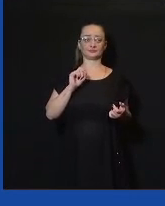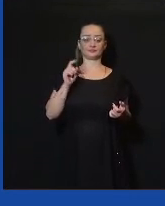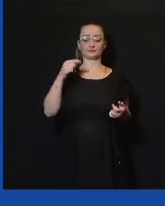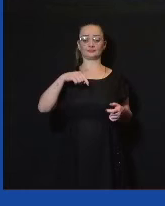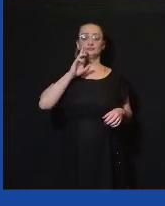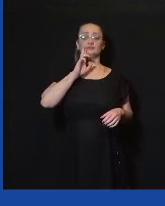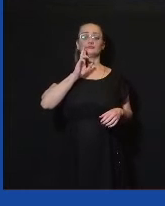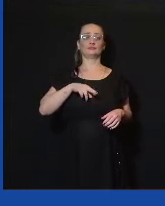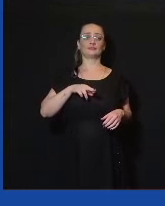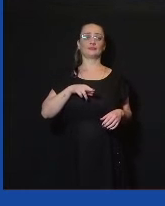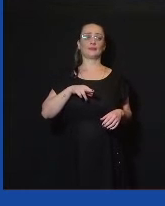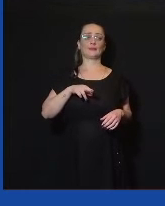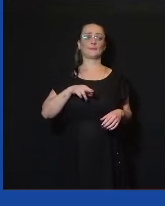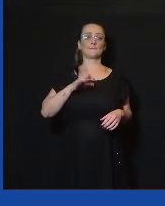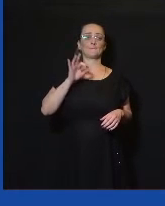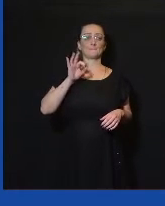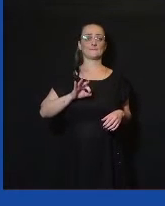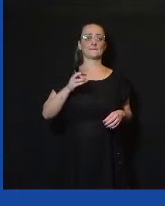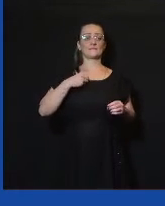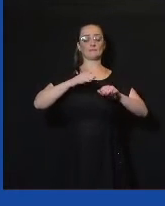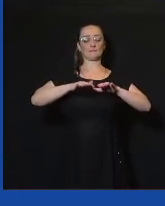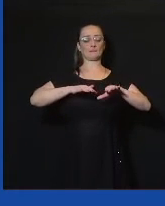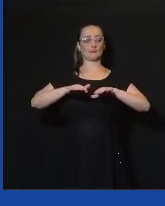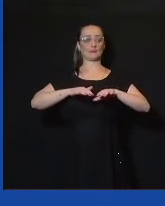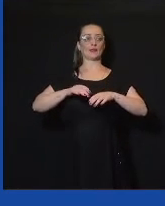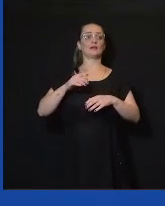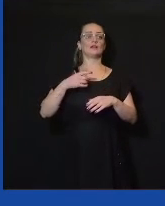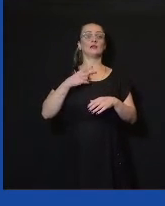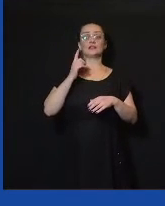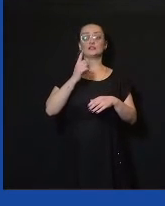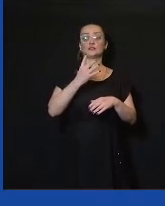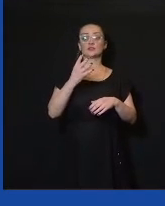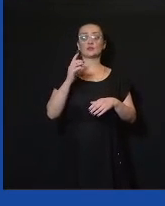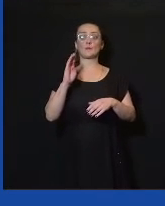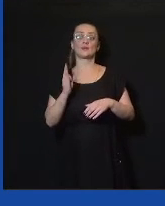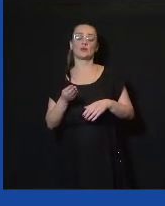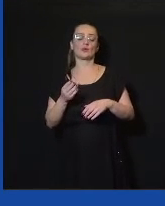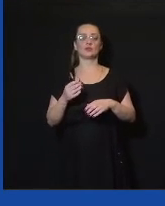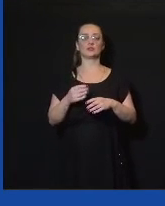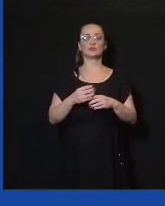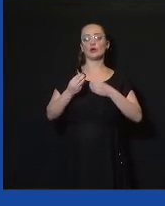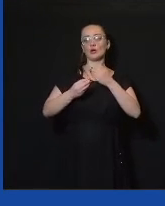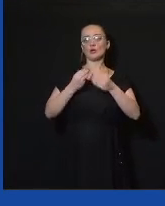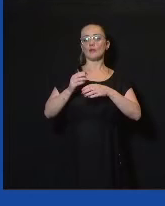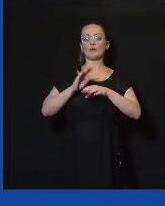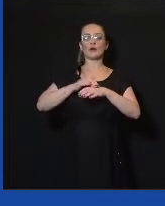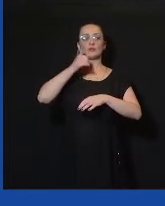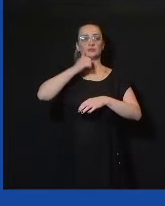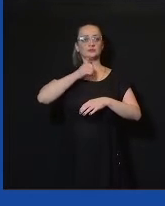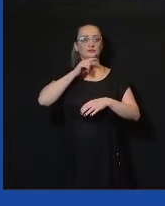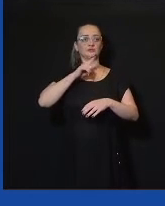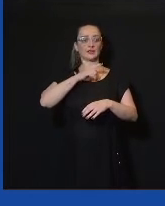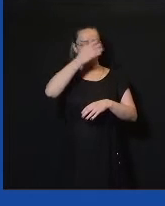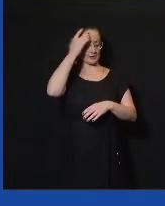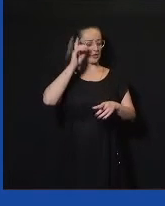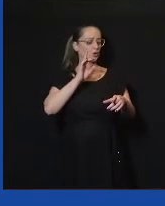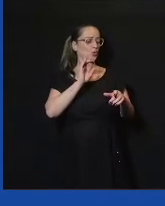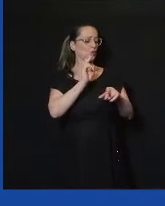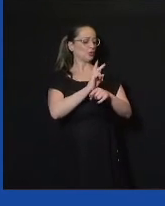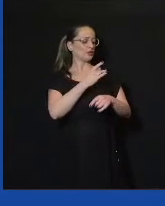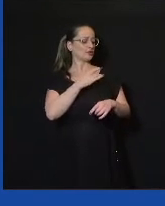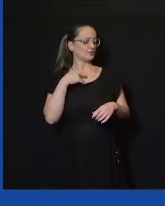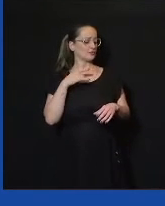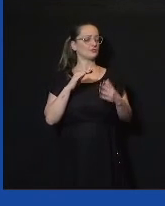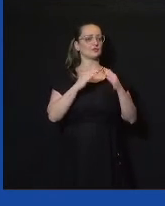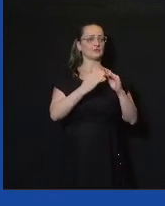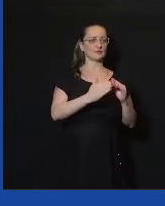realidade se mobiliza, e aí o Renato deu os números, 145 milhões, como é que você tem uma mulher que nem a Renata cuidando da saúde na favela e outras